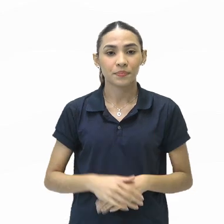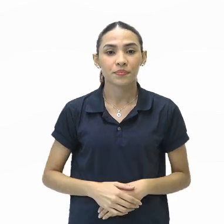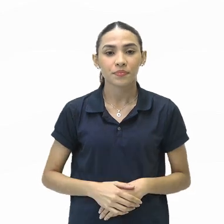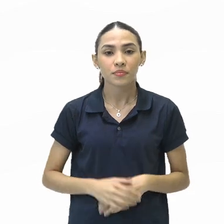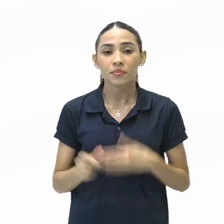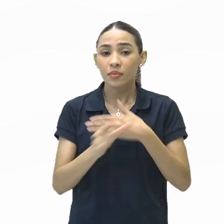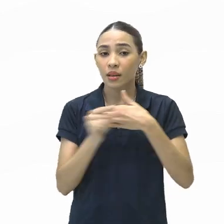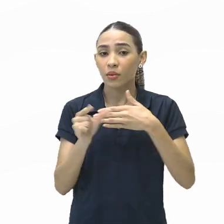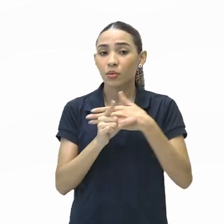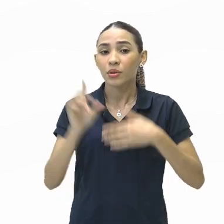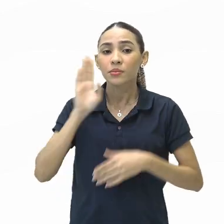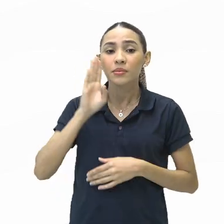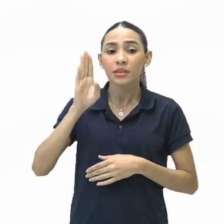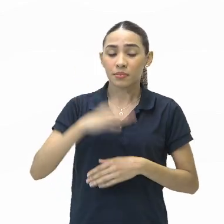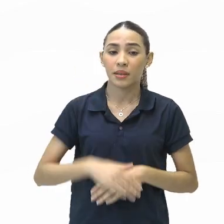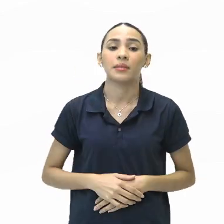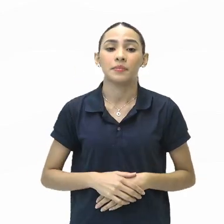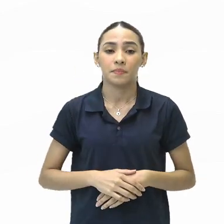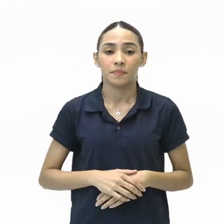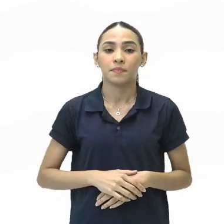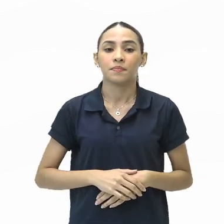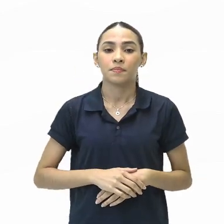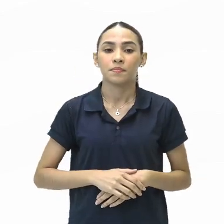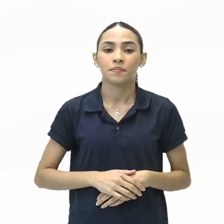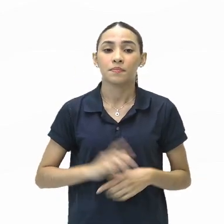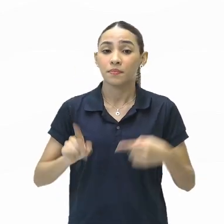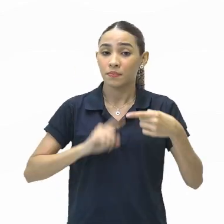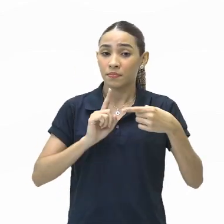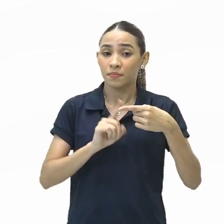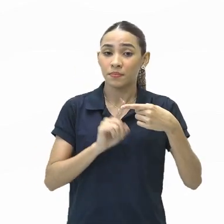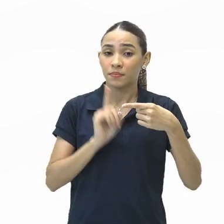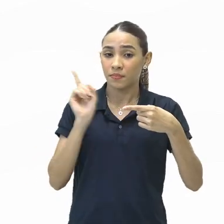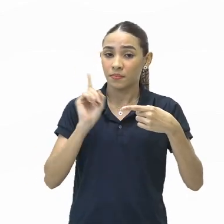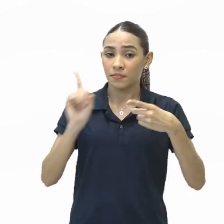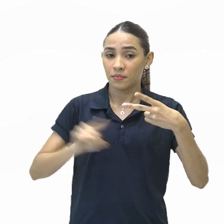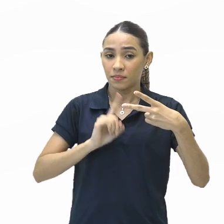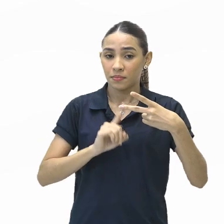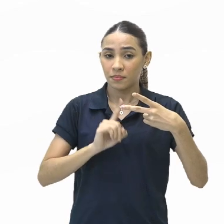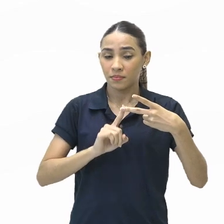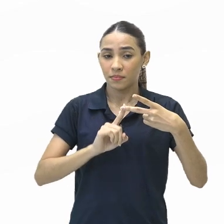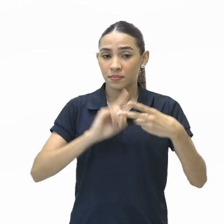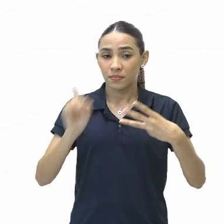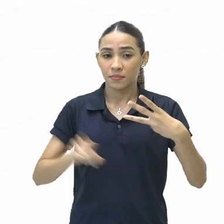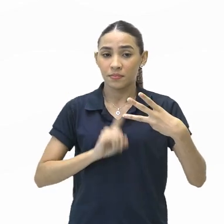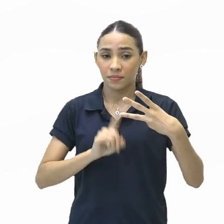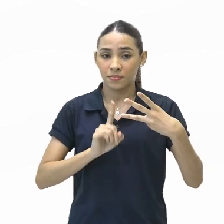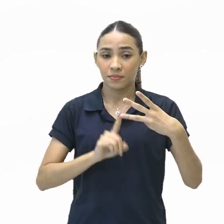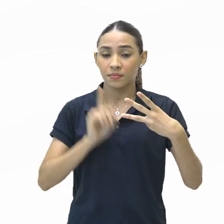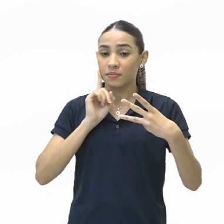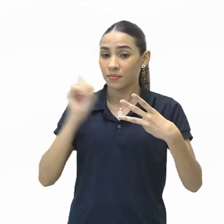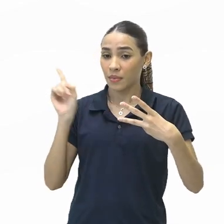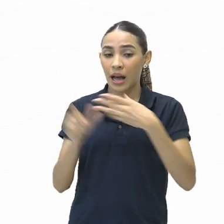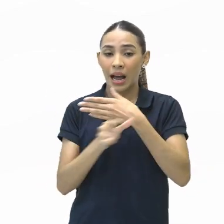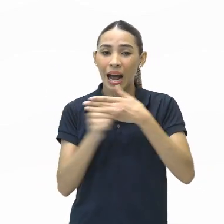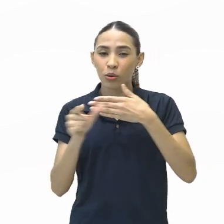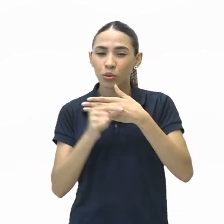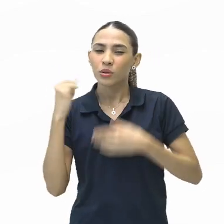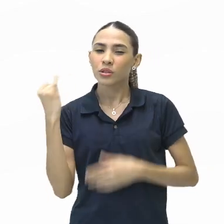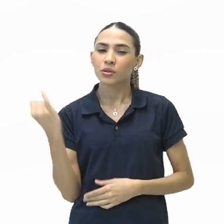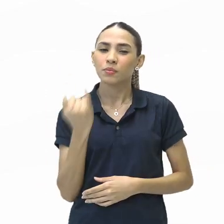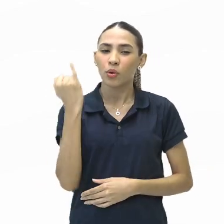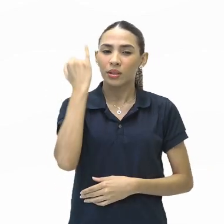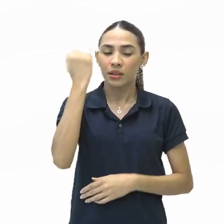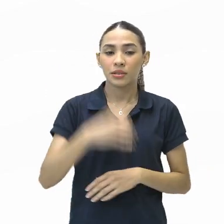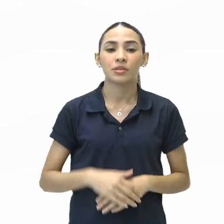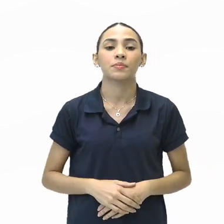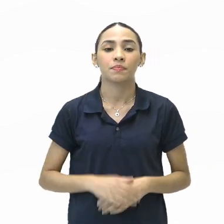os autores principais desse movimento: Mário de Andrade, Oswald de Andrade e Manuel Bandeira. Mário de Andrade e